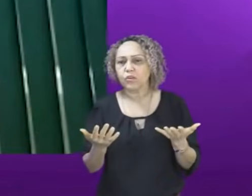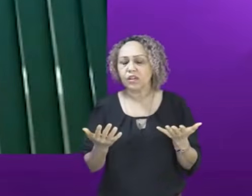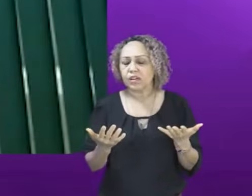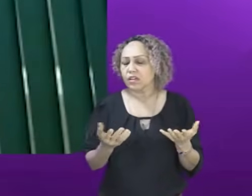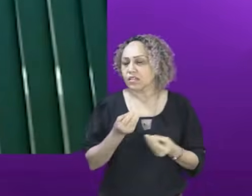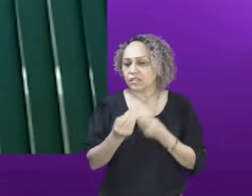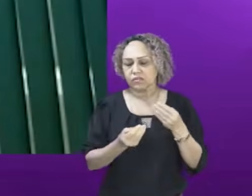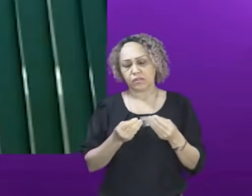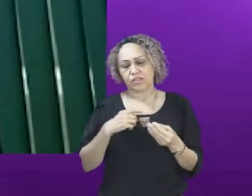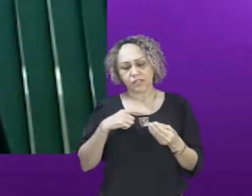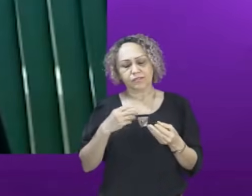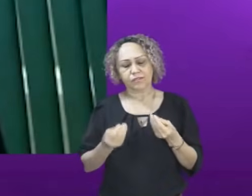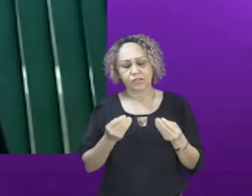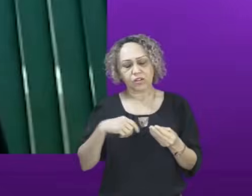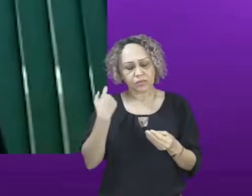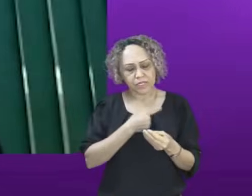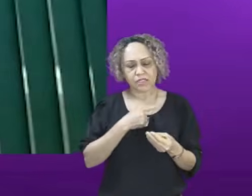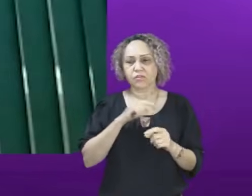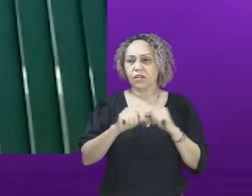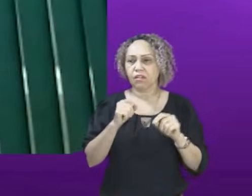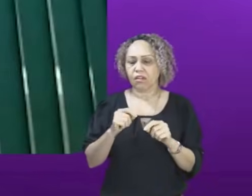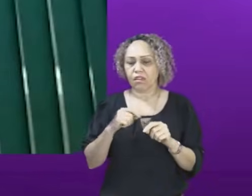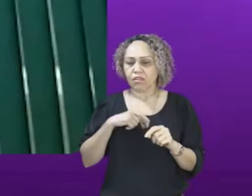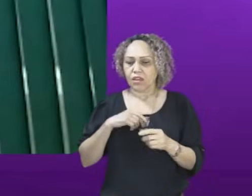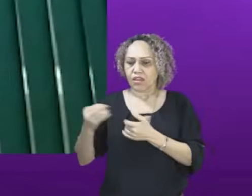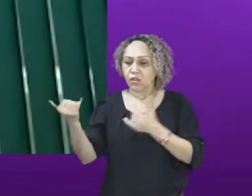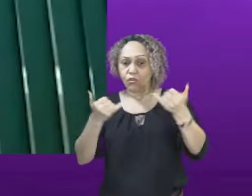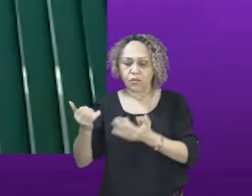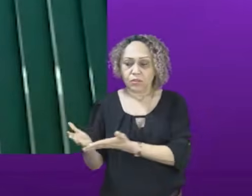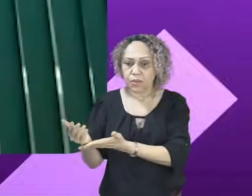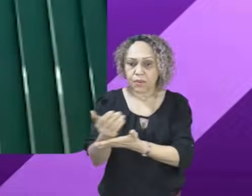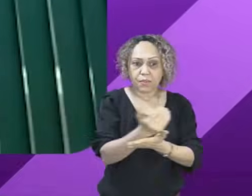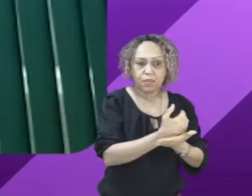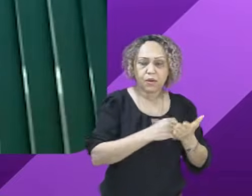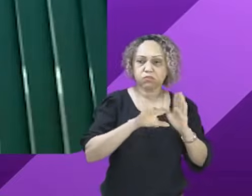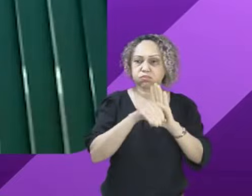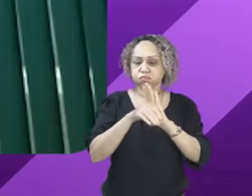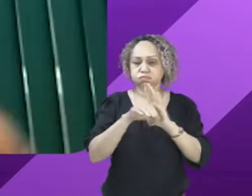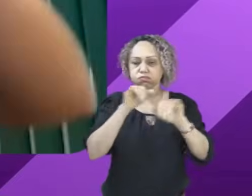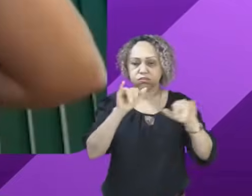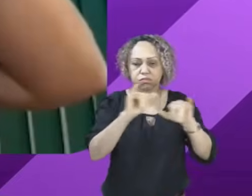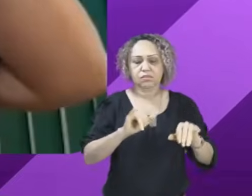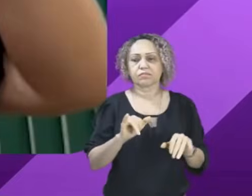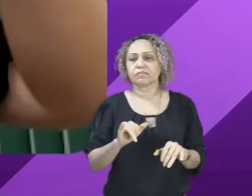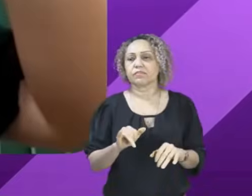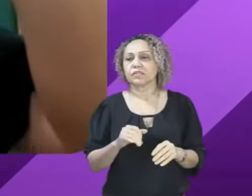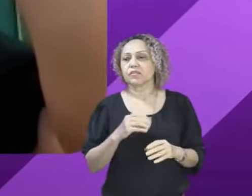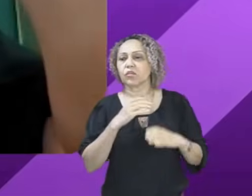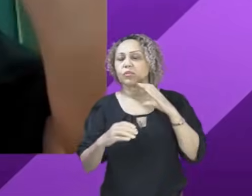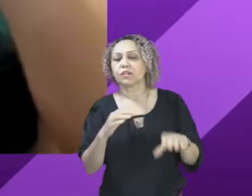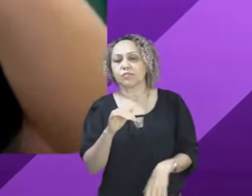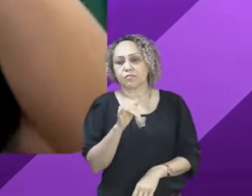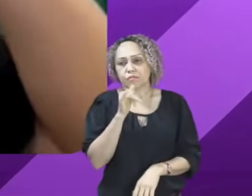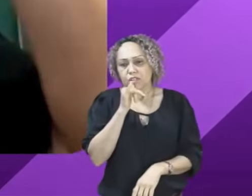capitalizar isso para as pessoas que a gente convive e comunicar. Como isso, Ana Paula? O governo acabou de